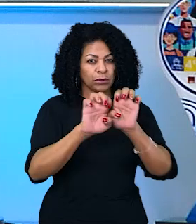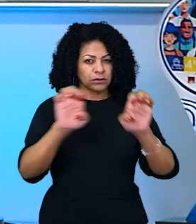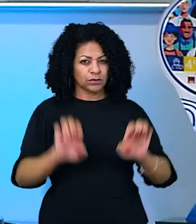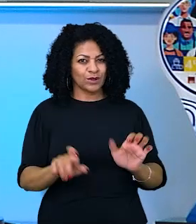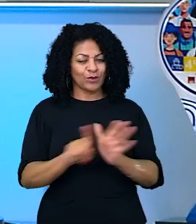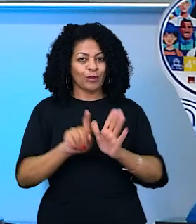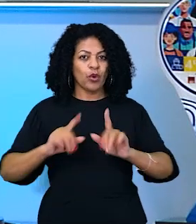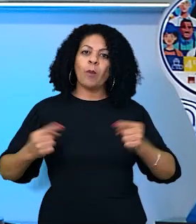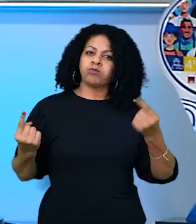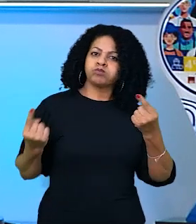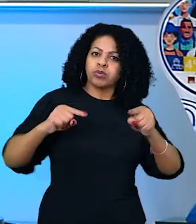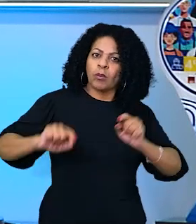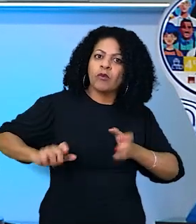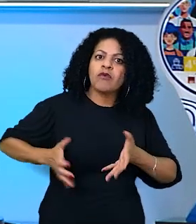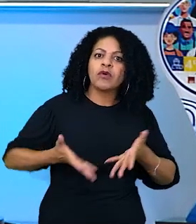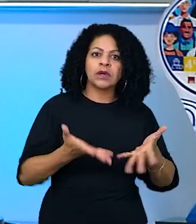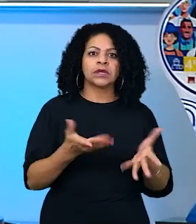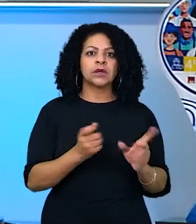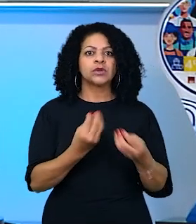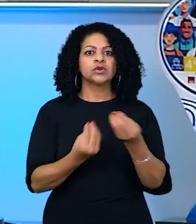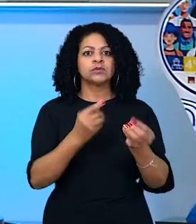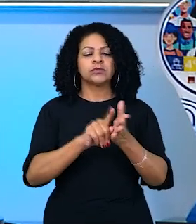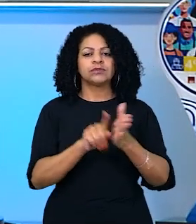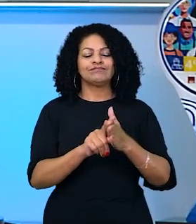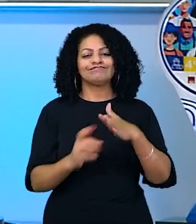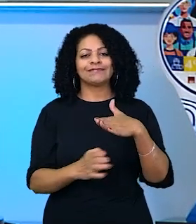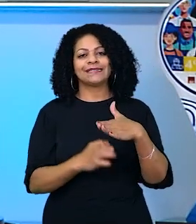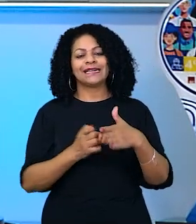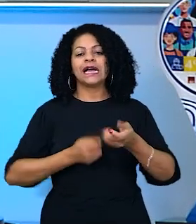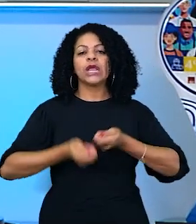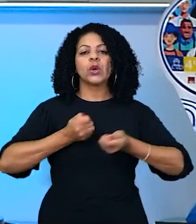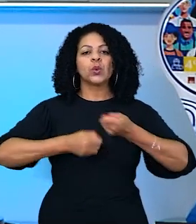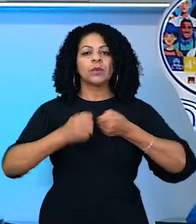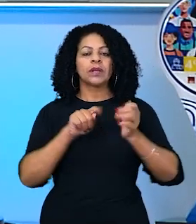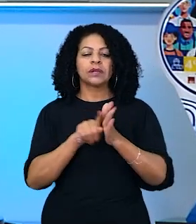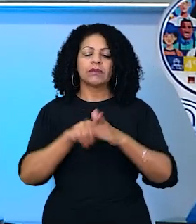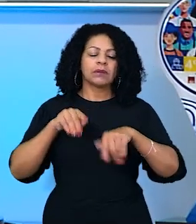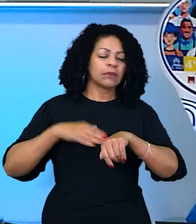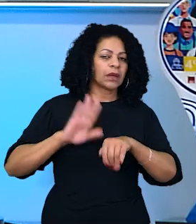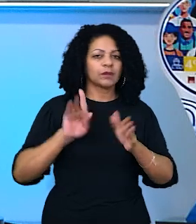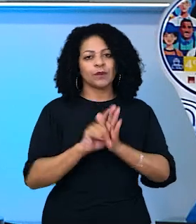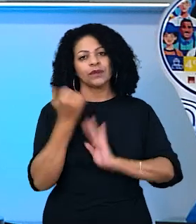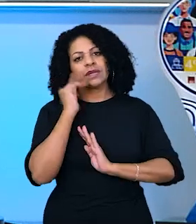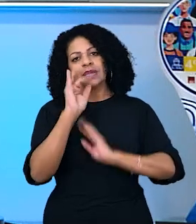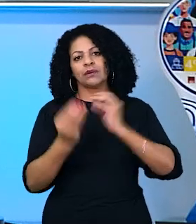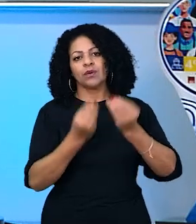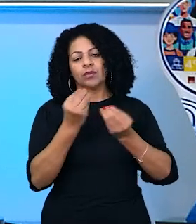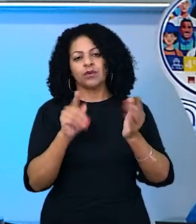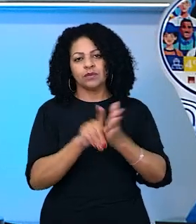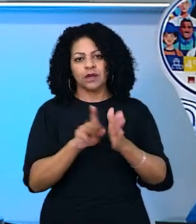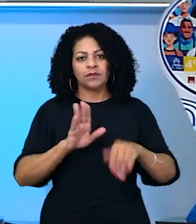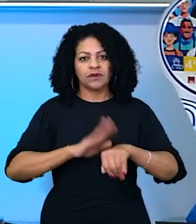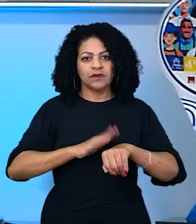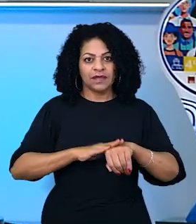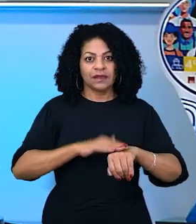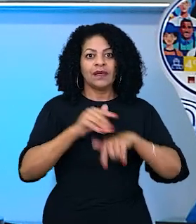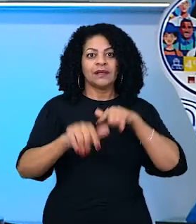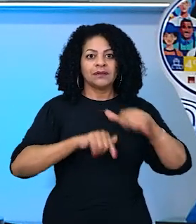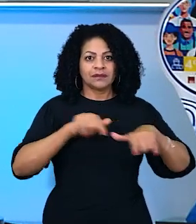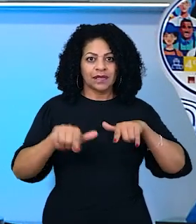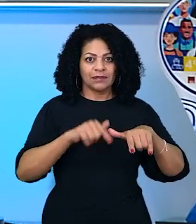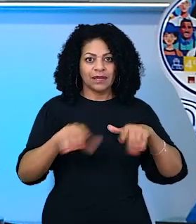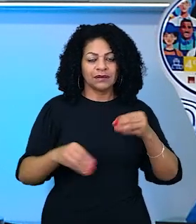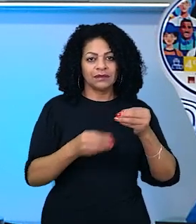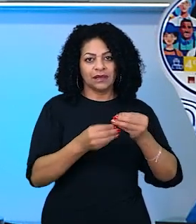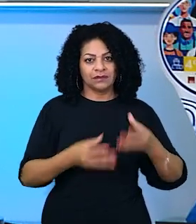social provocado por uma estrutura de adoecimento. A questão da ergonomia, que é muito mais uma ideia de como você organiza o trabalho